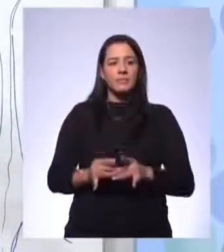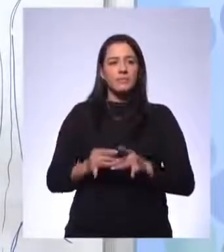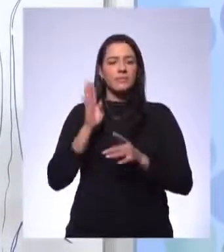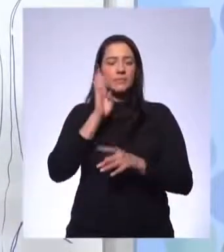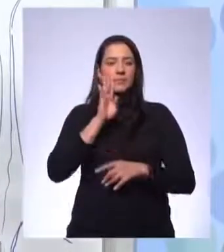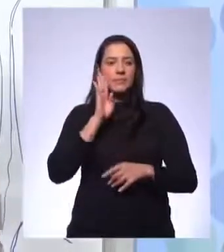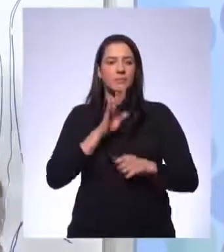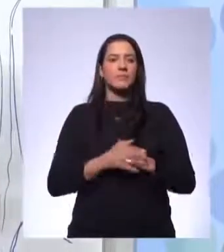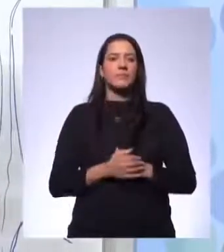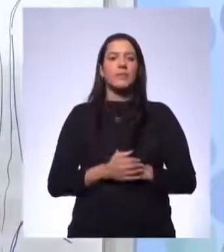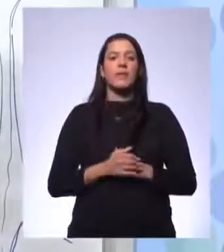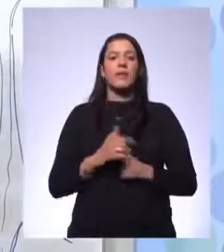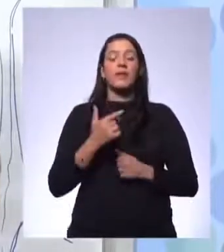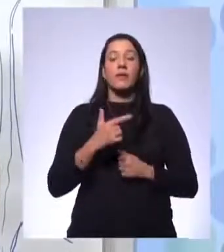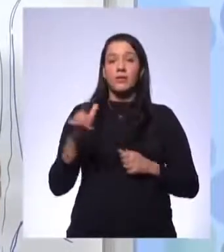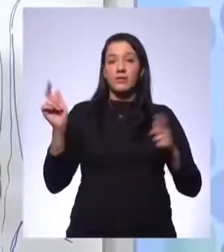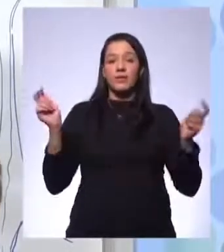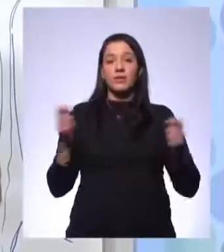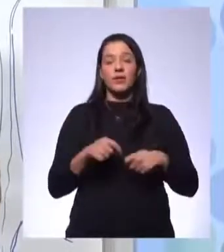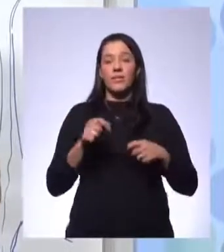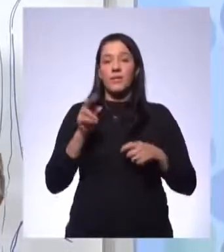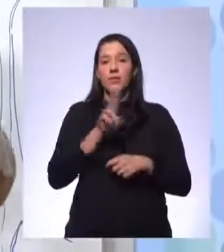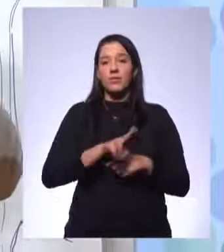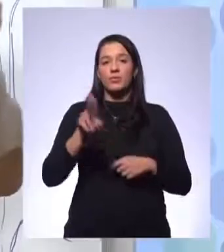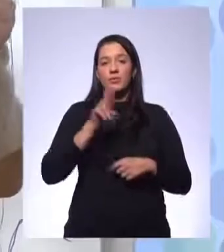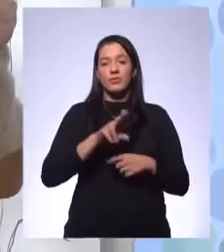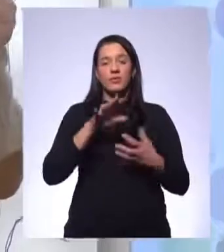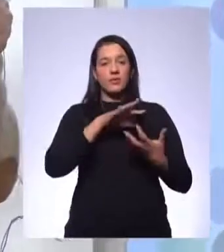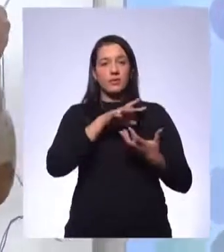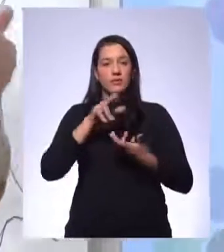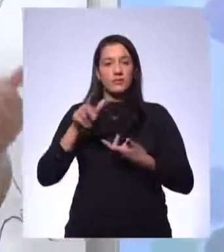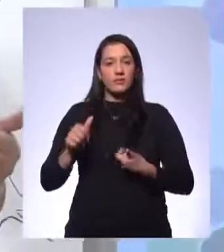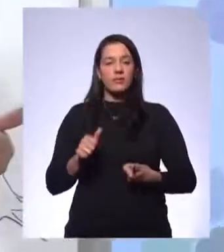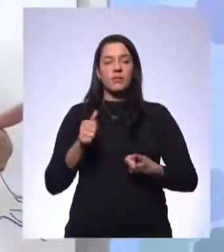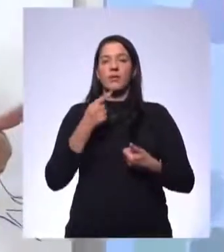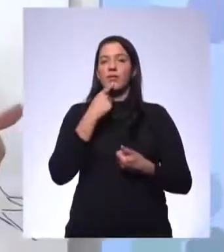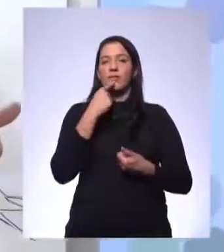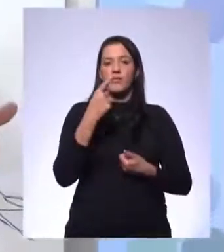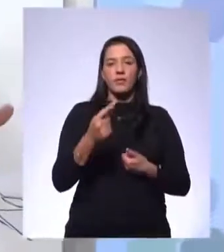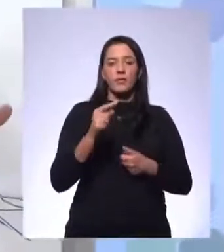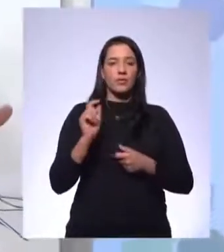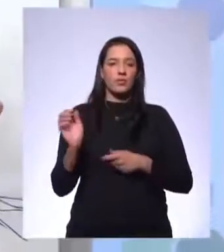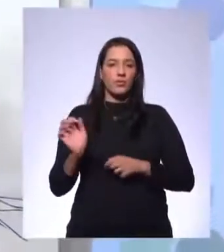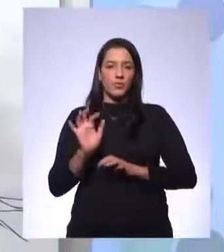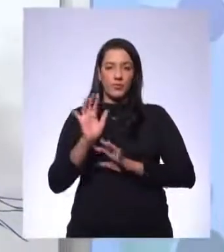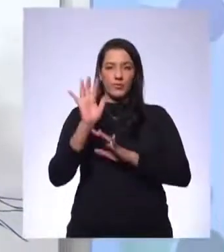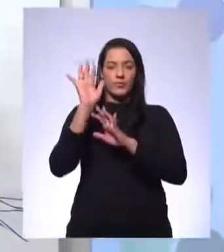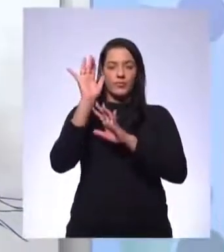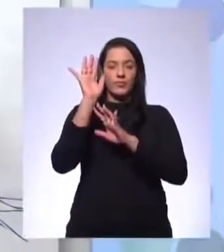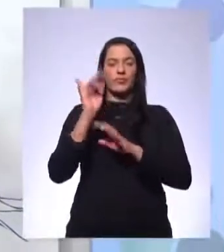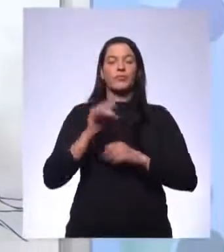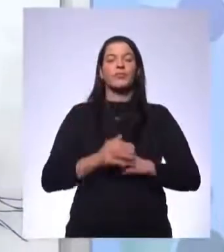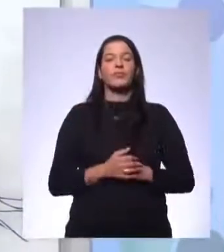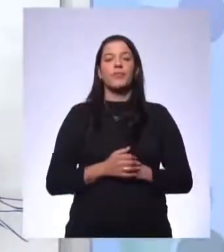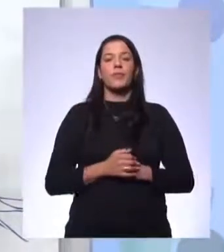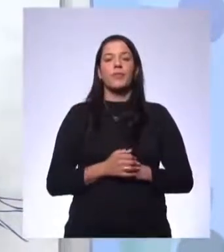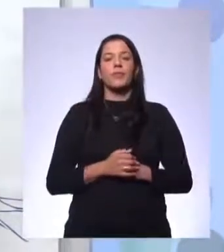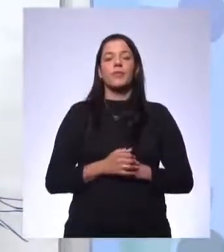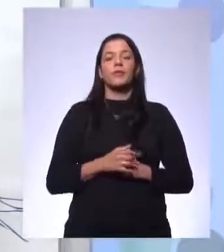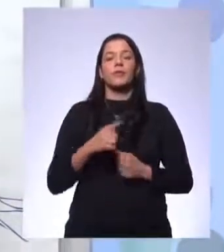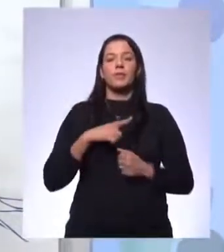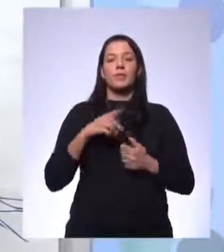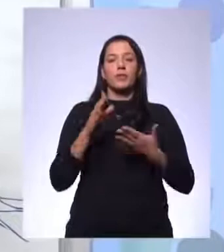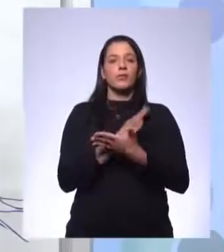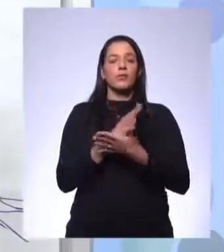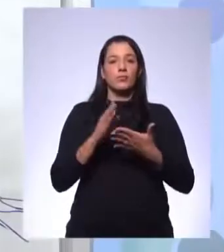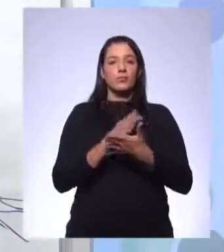vamos para a disponibilidade da água no planeta. Eu falei do vapor, né? Que tem em alguns lugares.